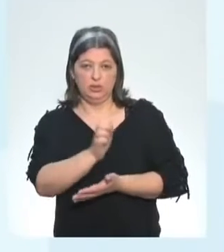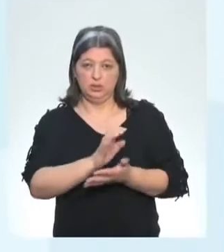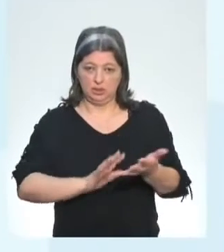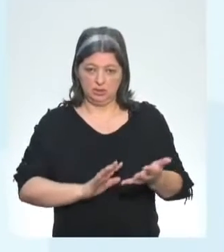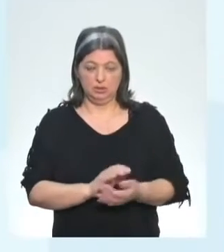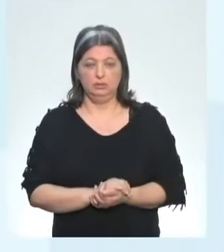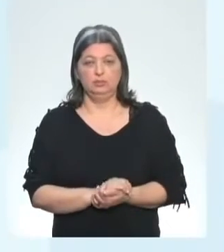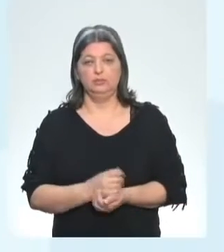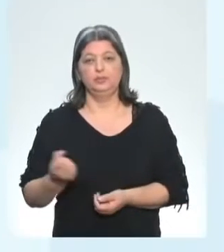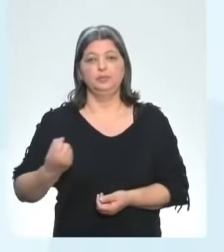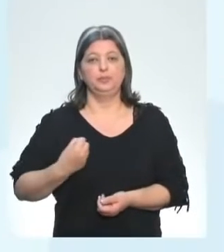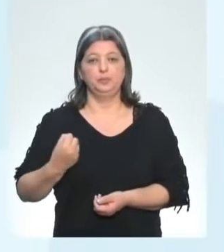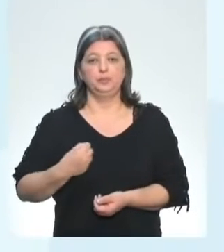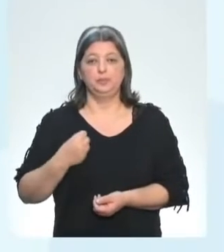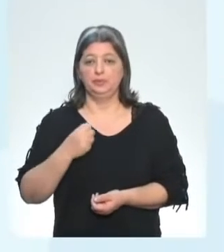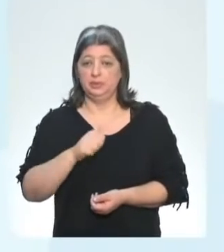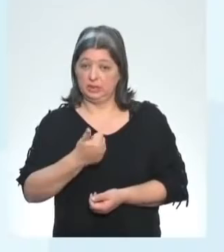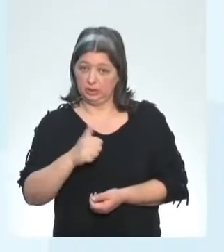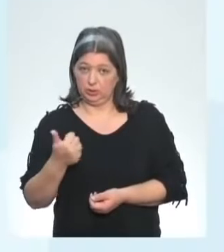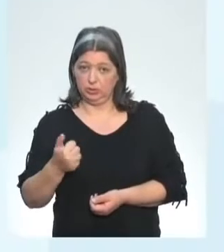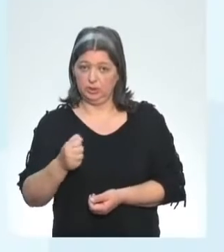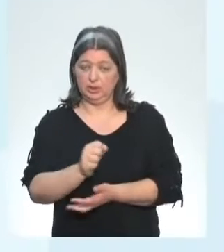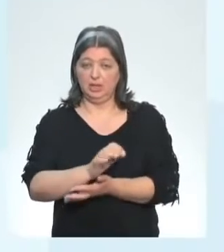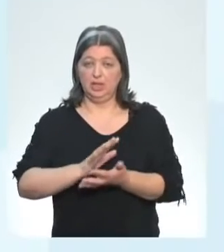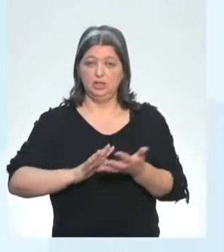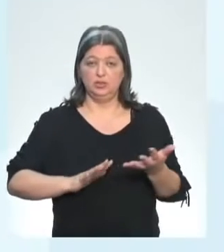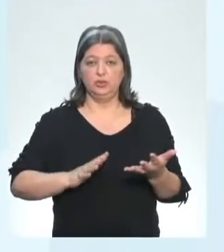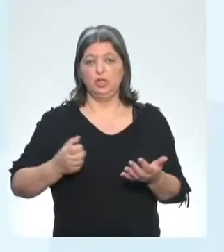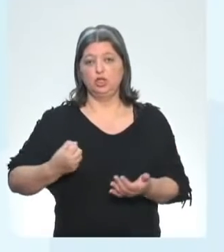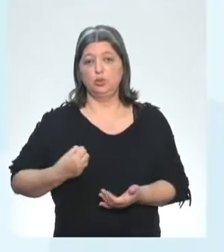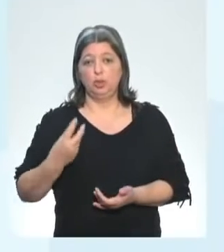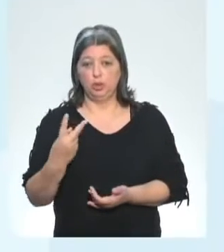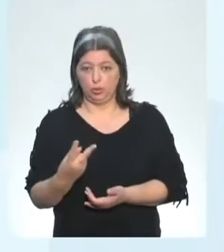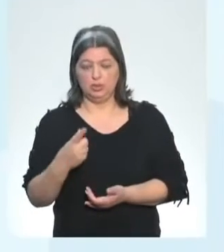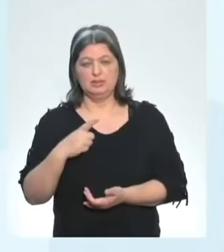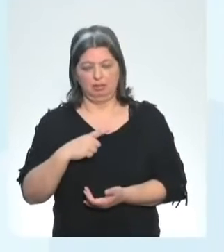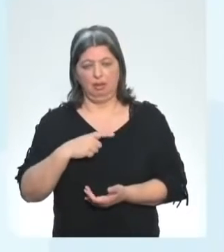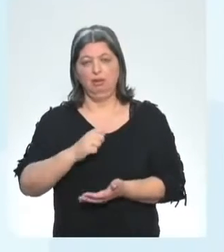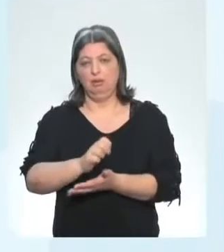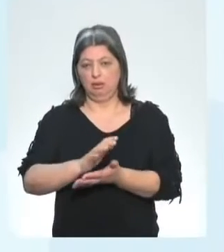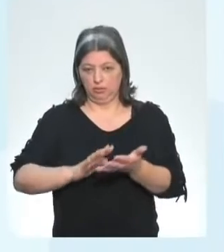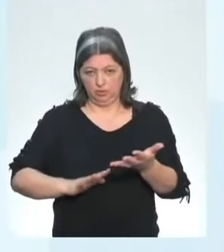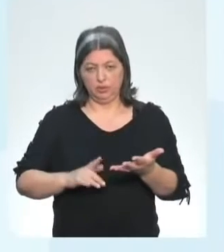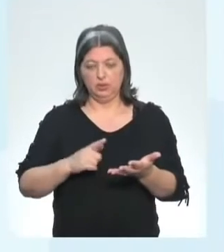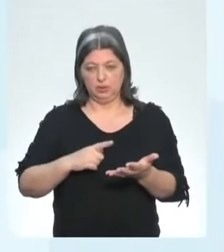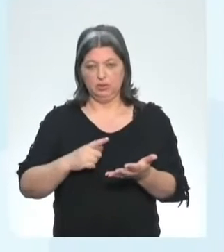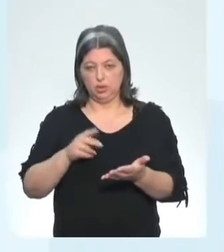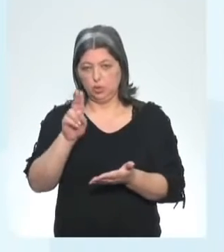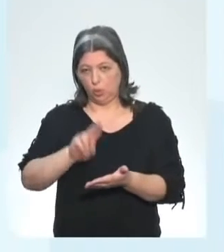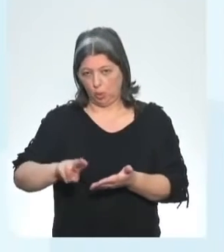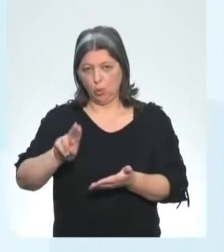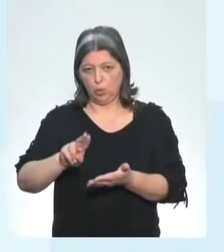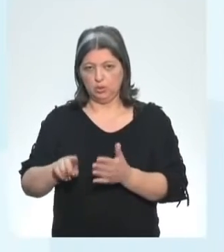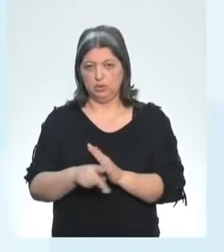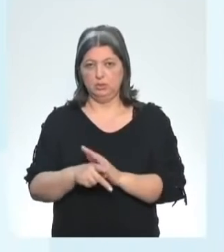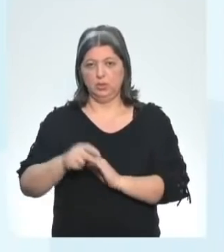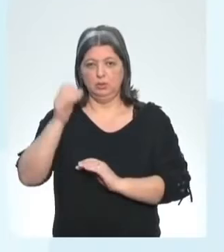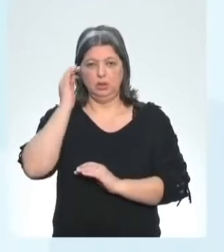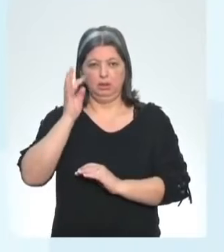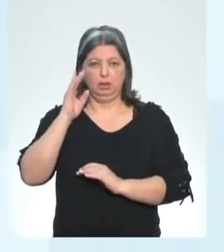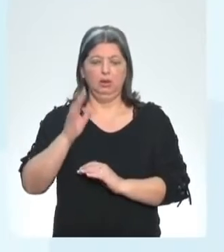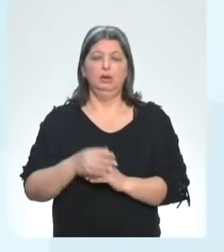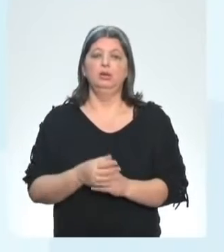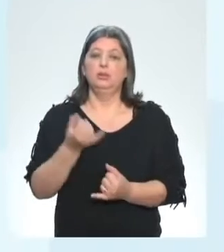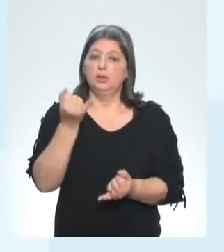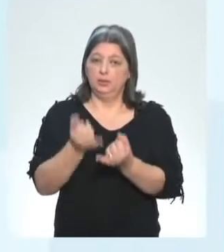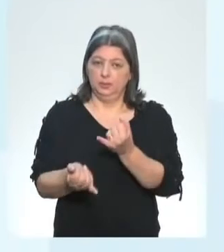lá na página 111, na atividade 2, tem um exercício que usa esse princípio, o teorema fundamental aí da